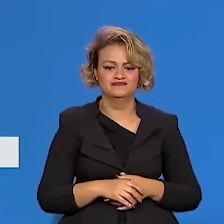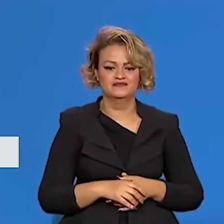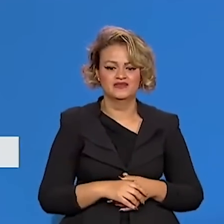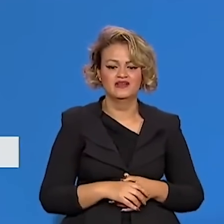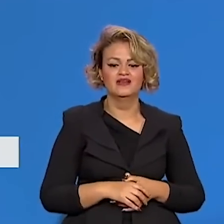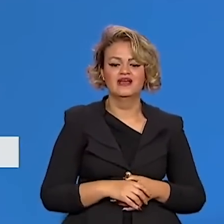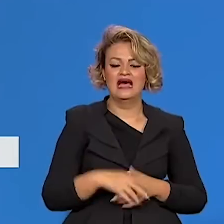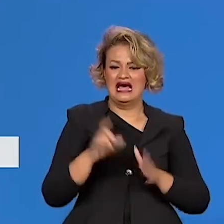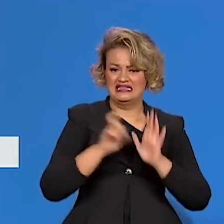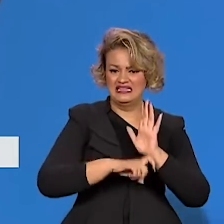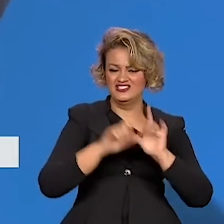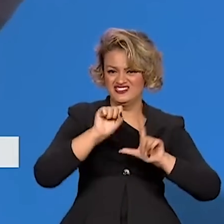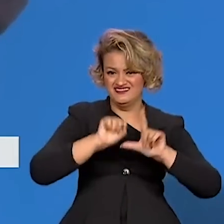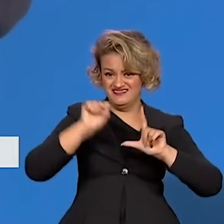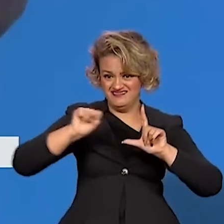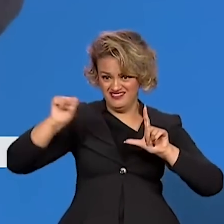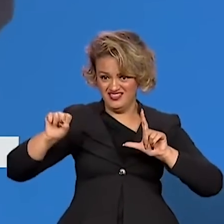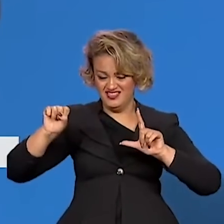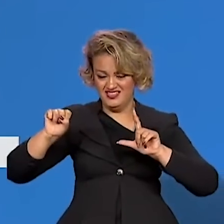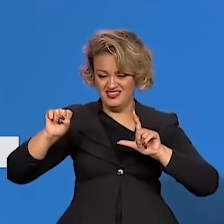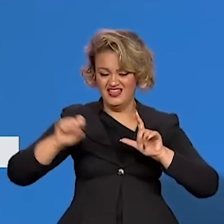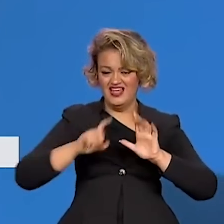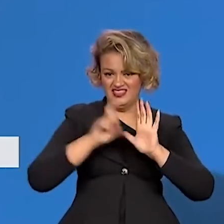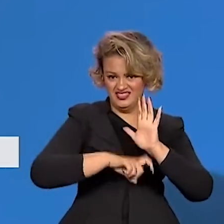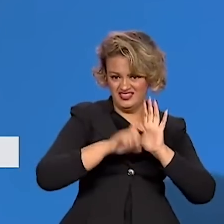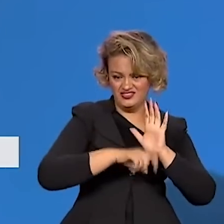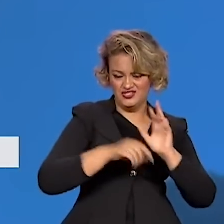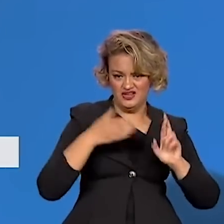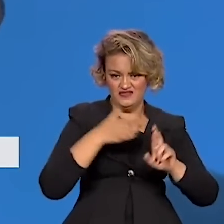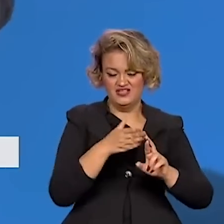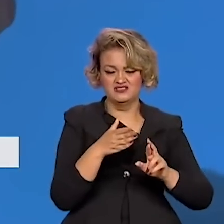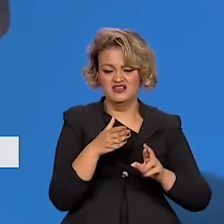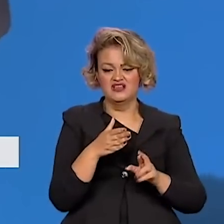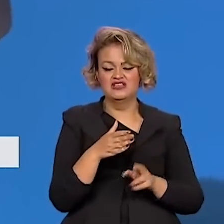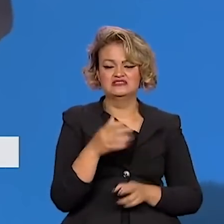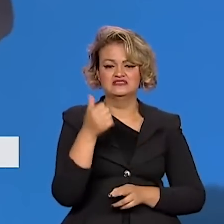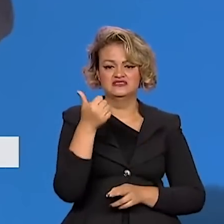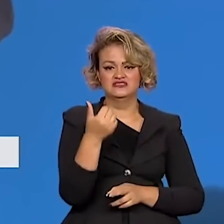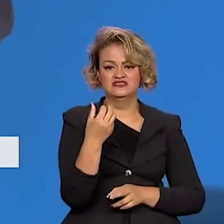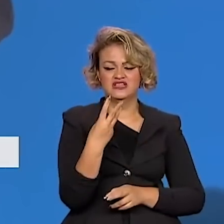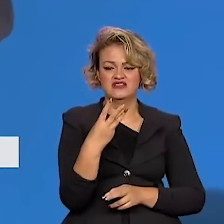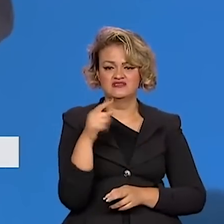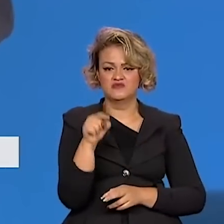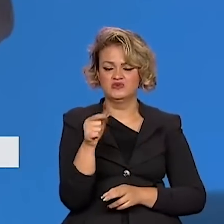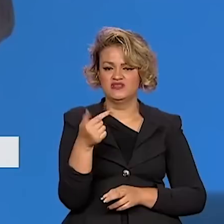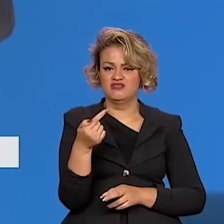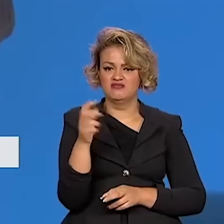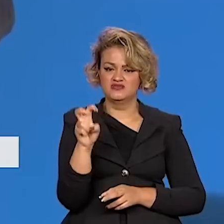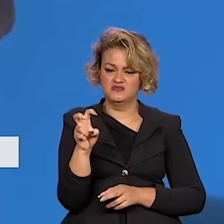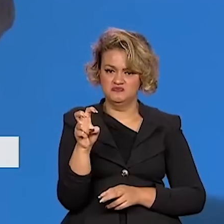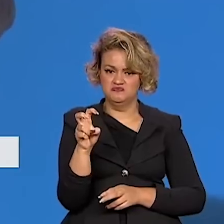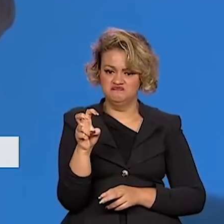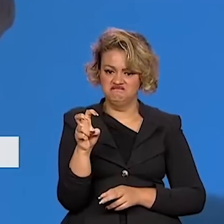Brasil a taxa feliz que a taxa referencial tá 1375